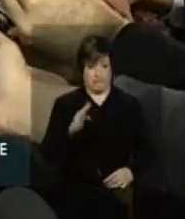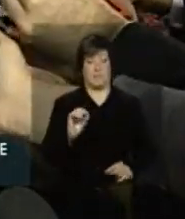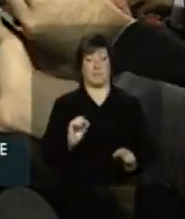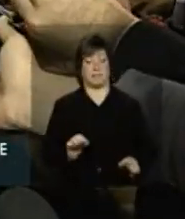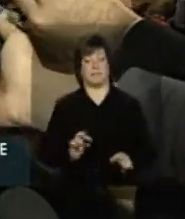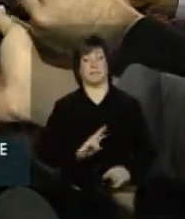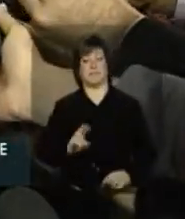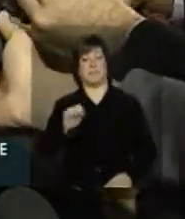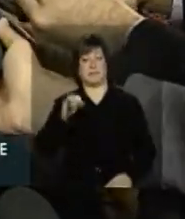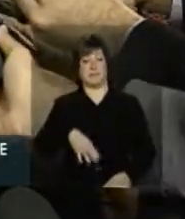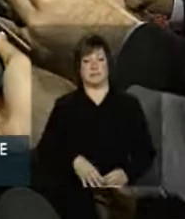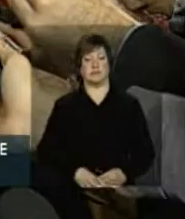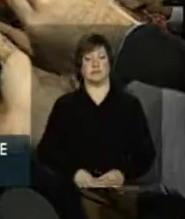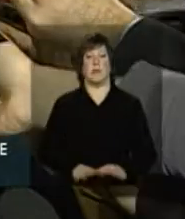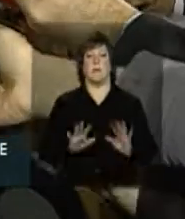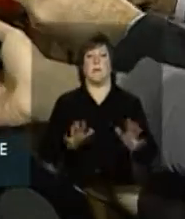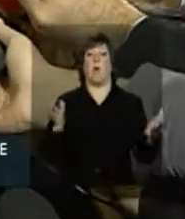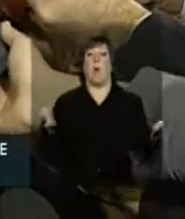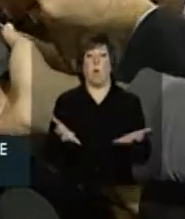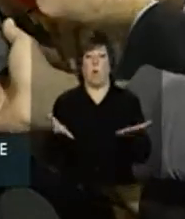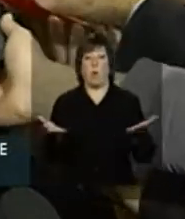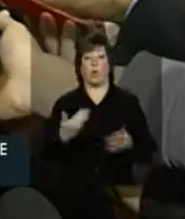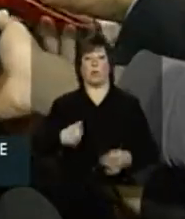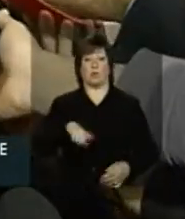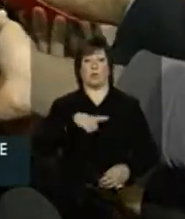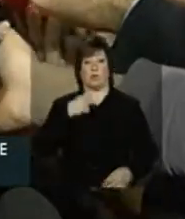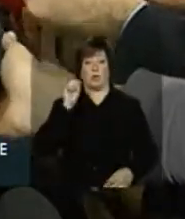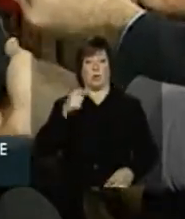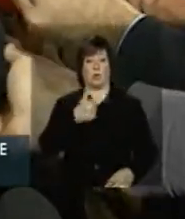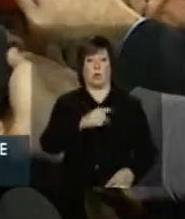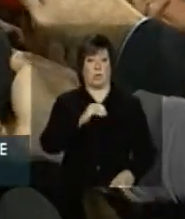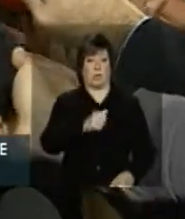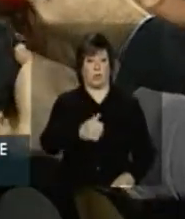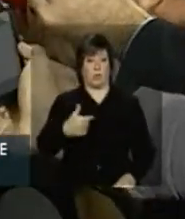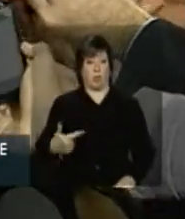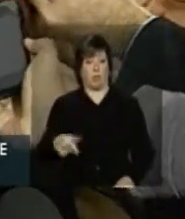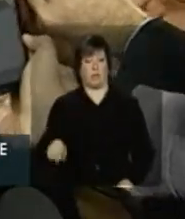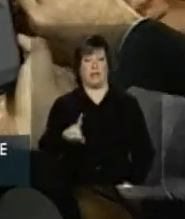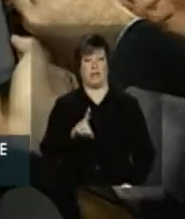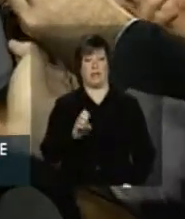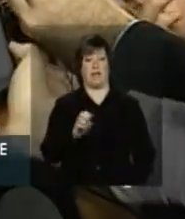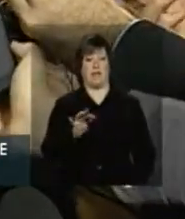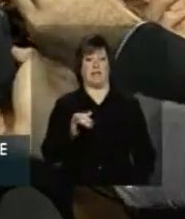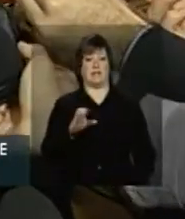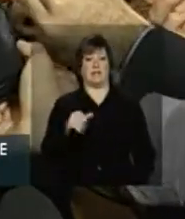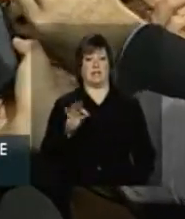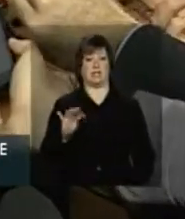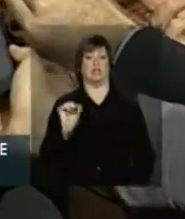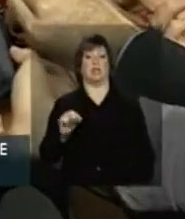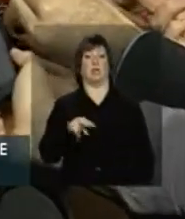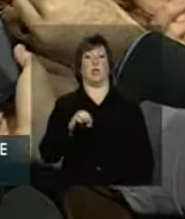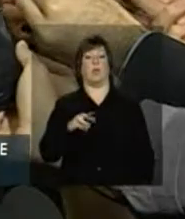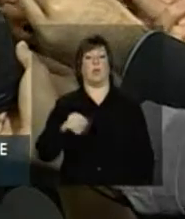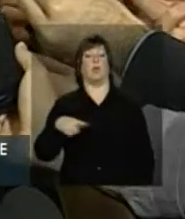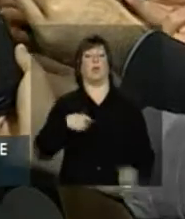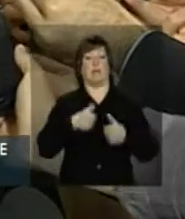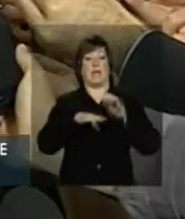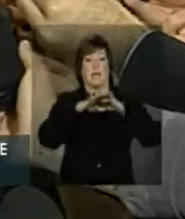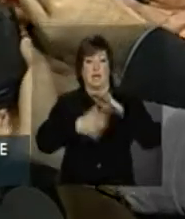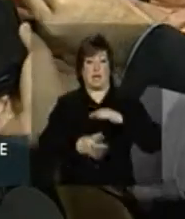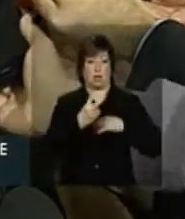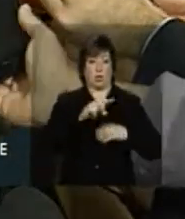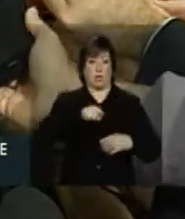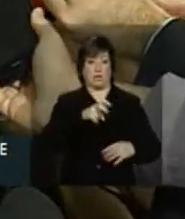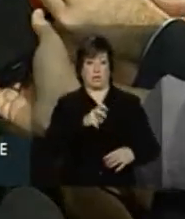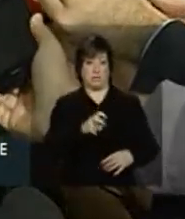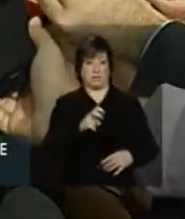seja, mas hoje nós estamos falando que em 2012 o déficit nominal ele está caindo de